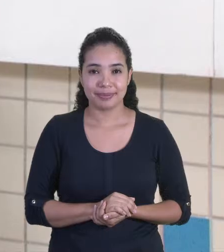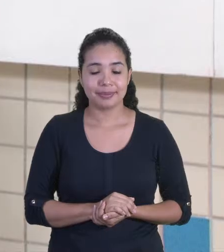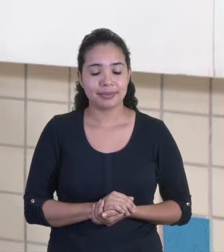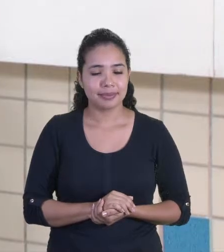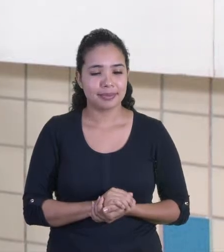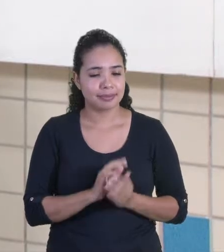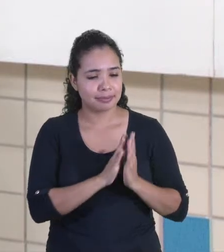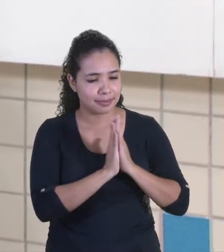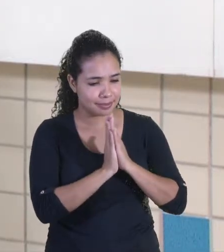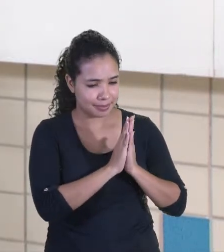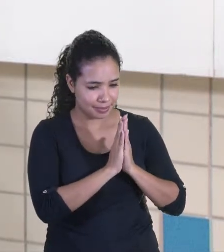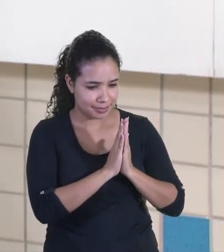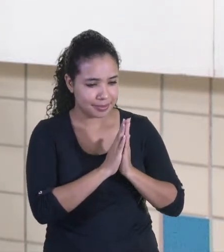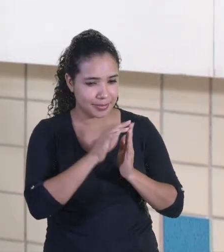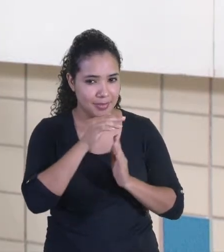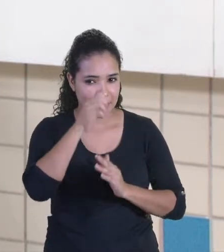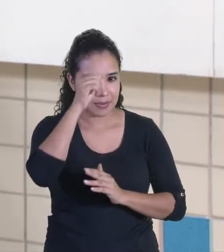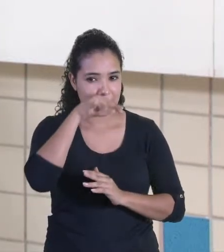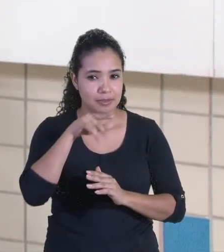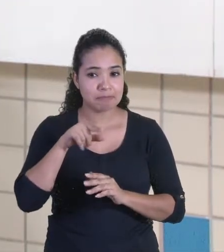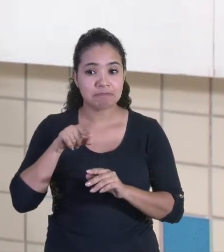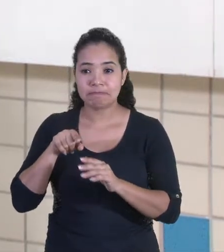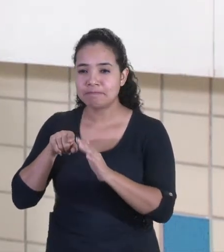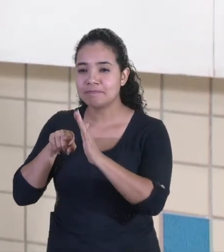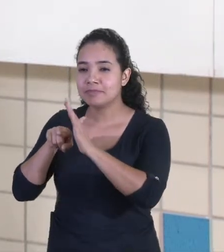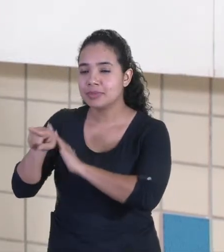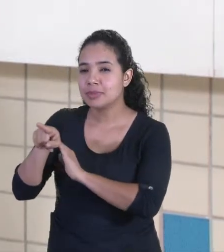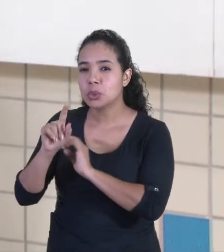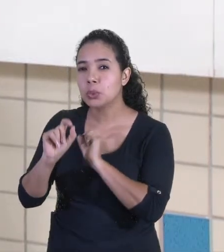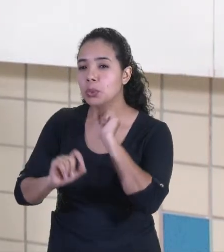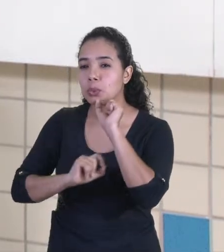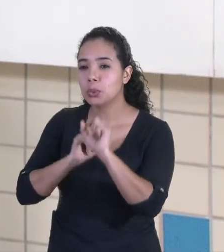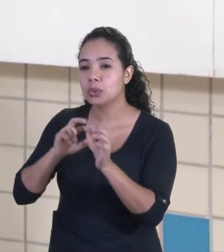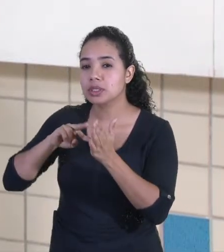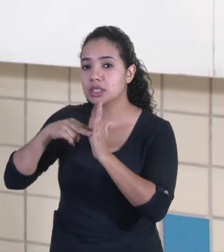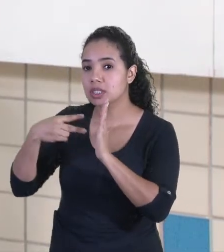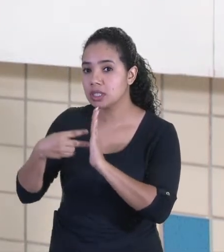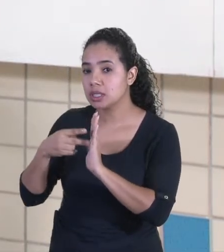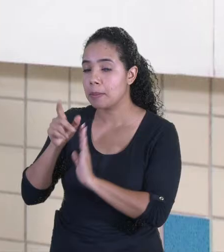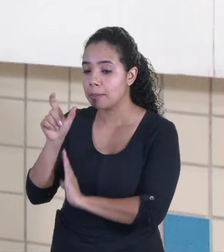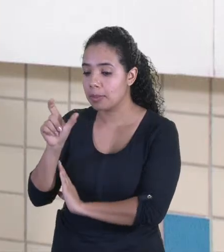Fava, você sabe explicar o que significa a palavra